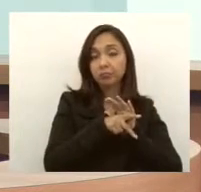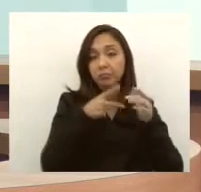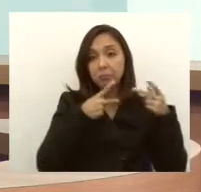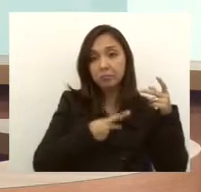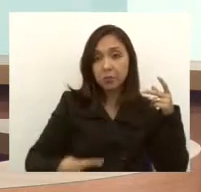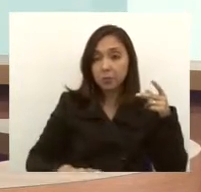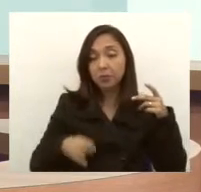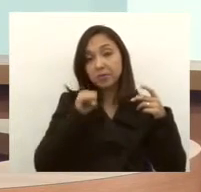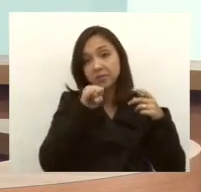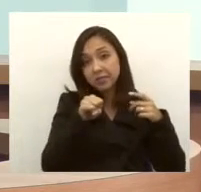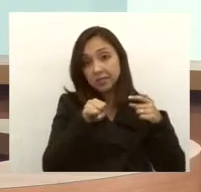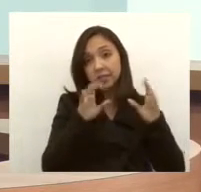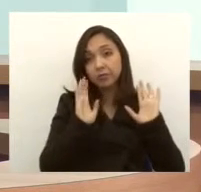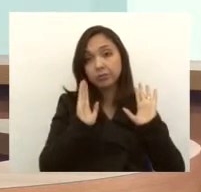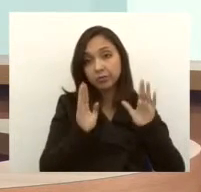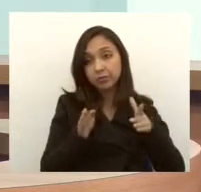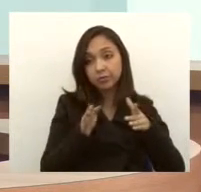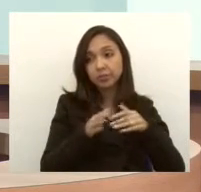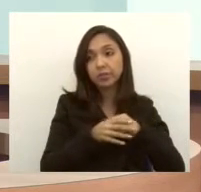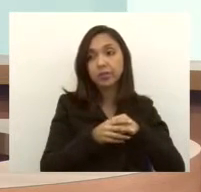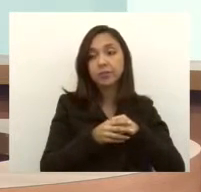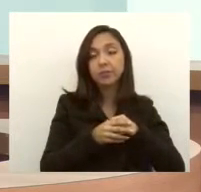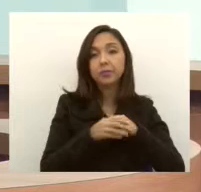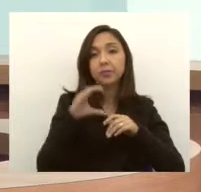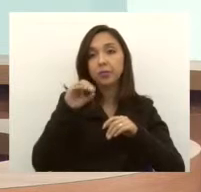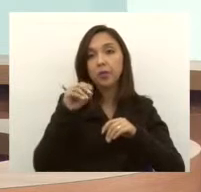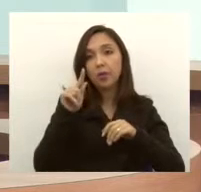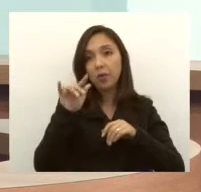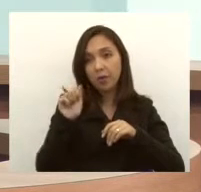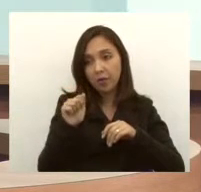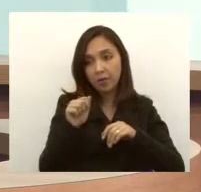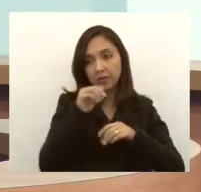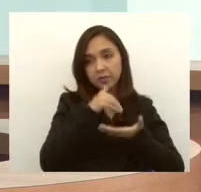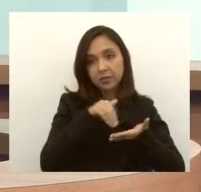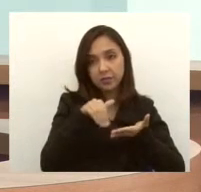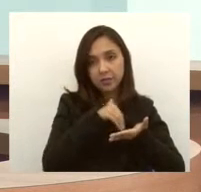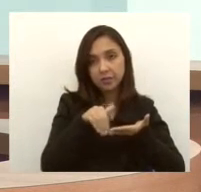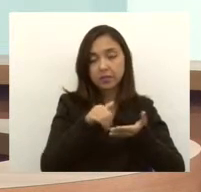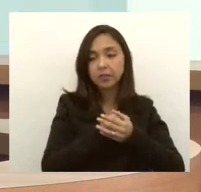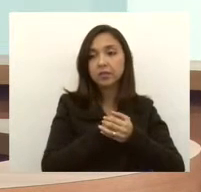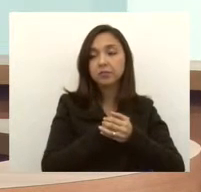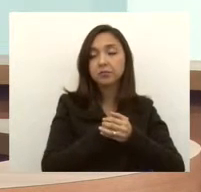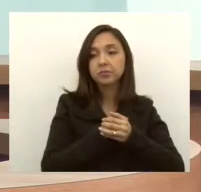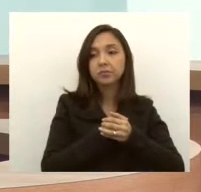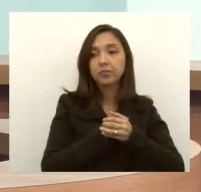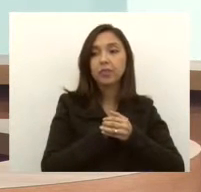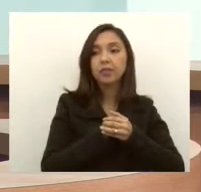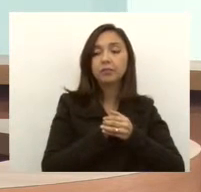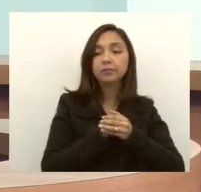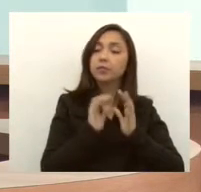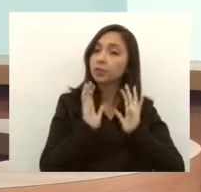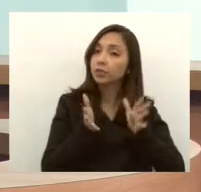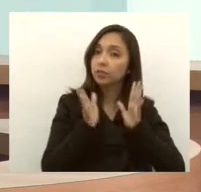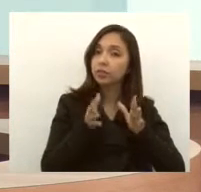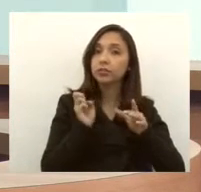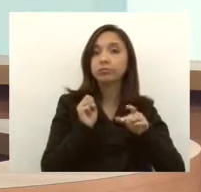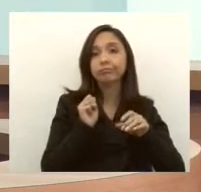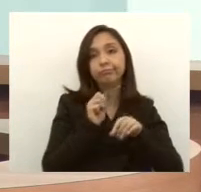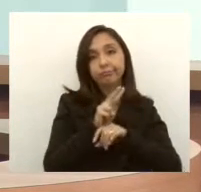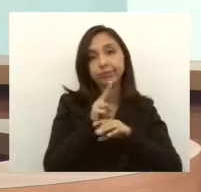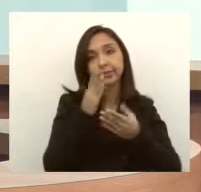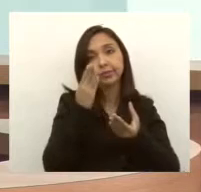já teria, meu querido Koga, nosso secretário, já teria entrado na